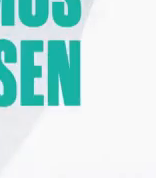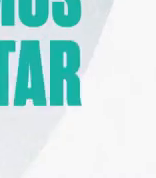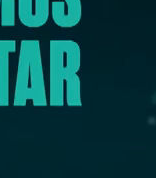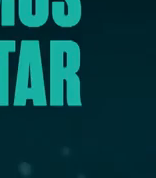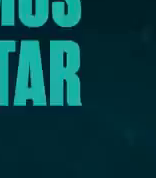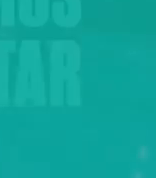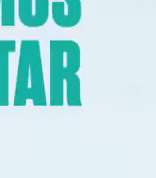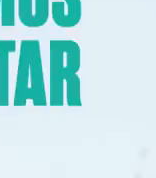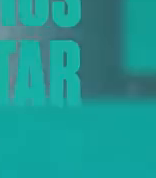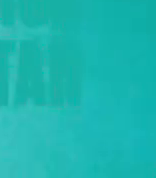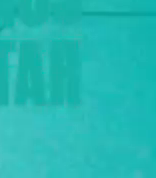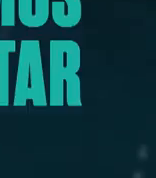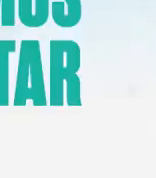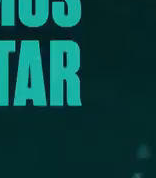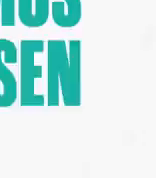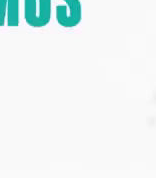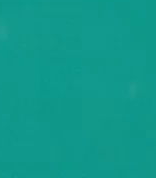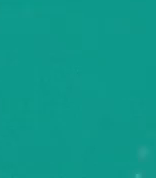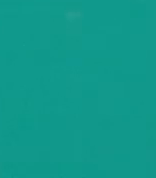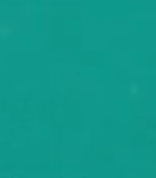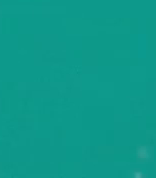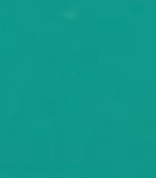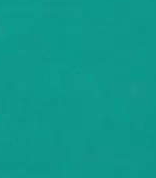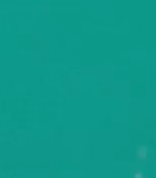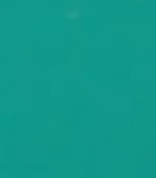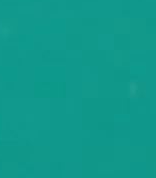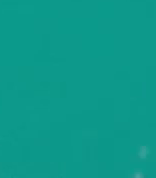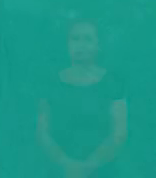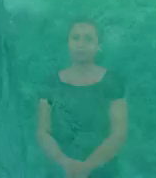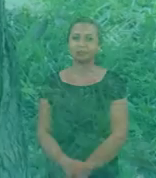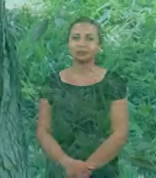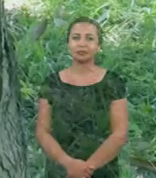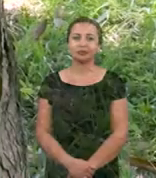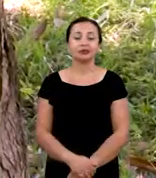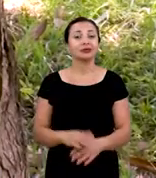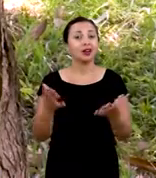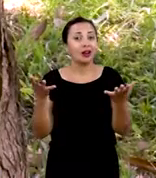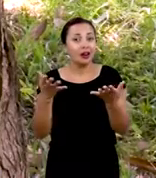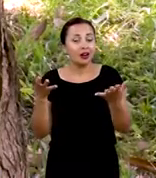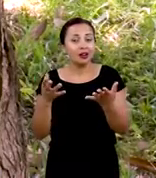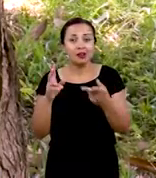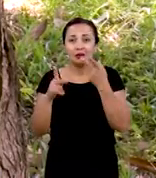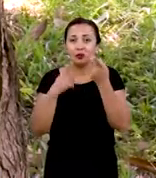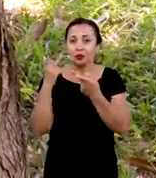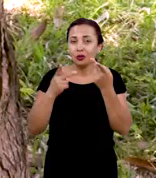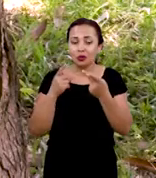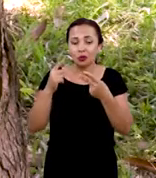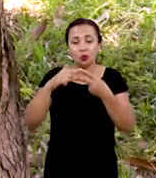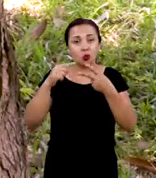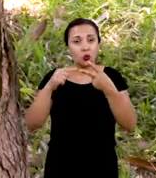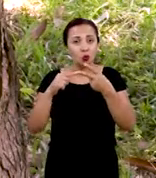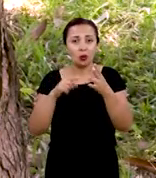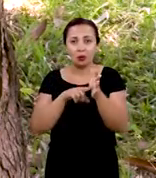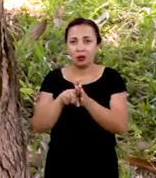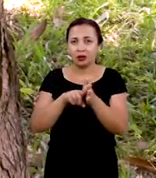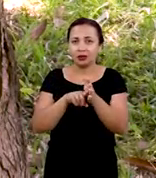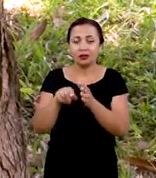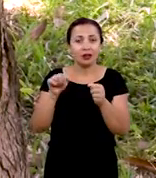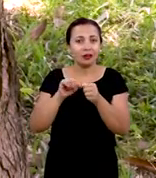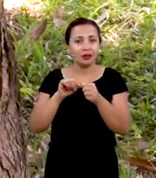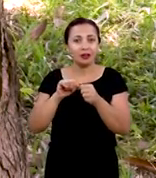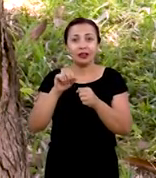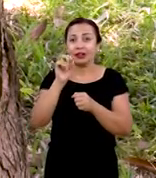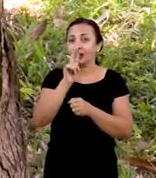E Agora vamos falar sobre duas pesquisas realizadas